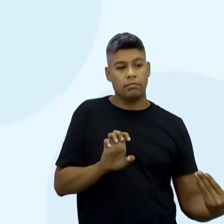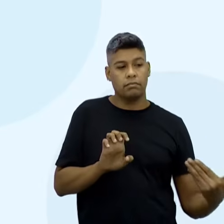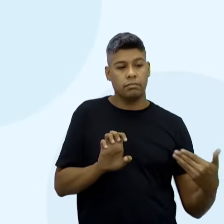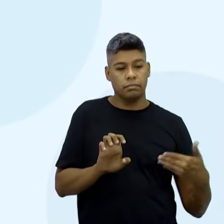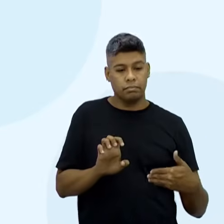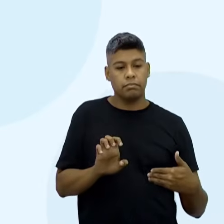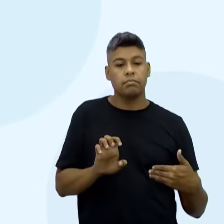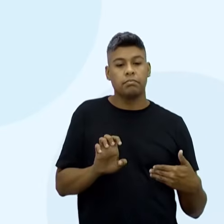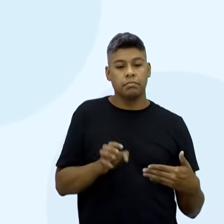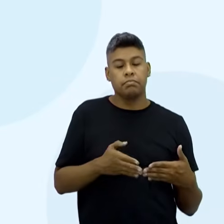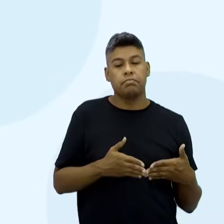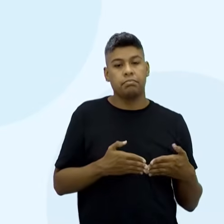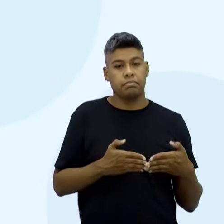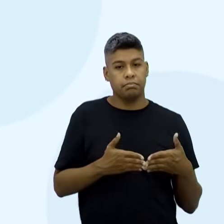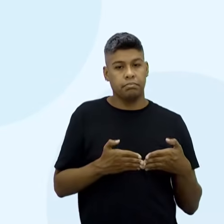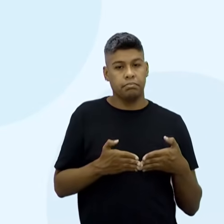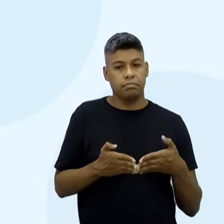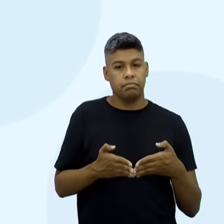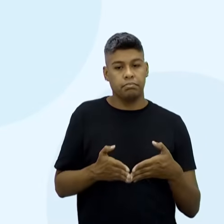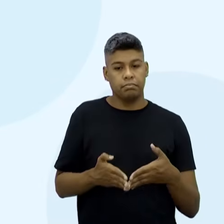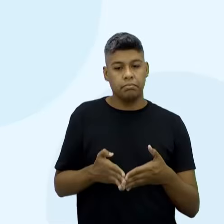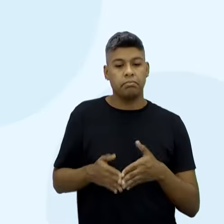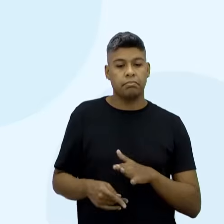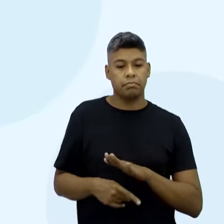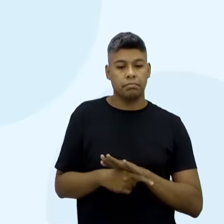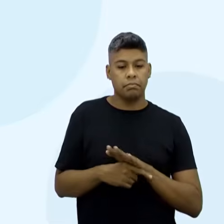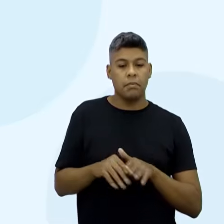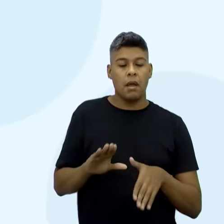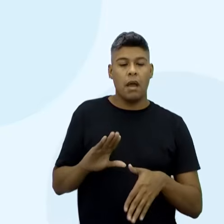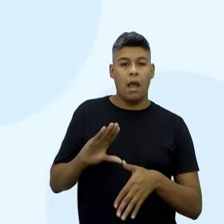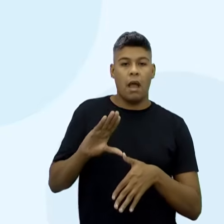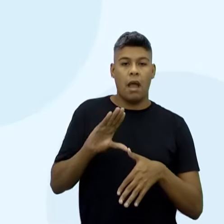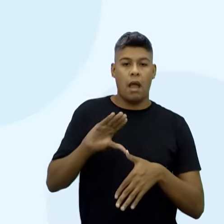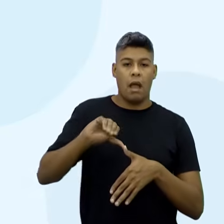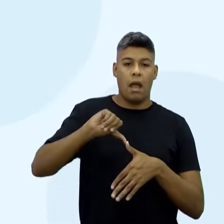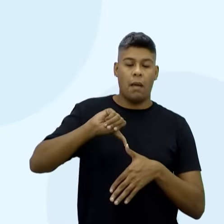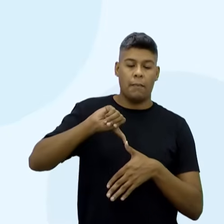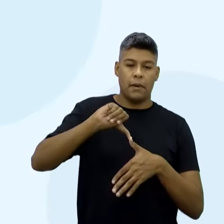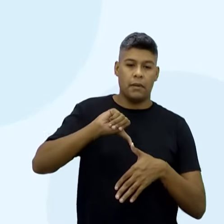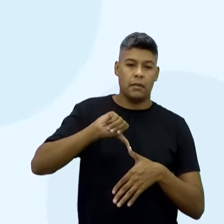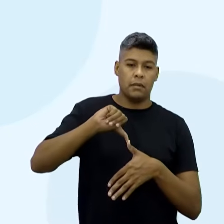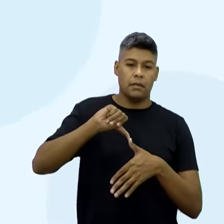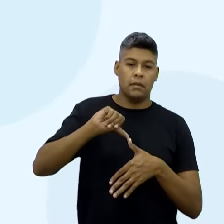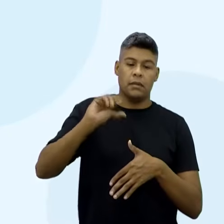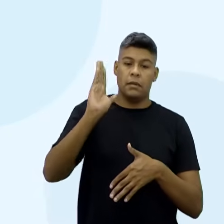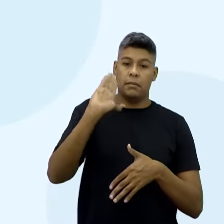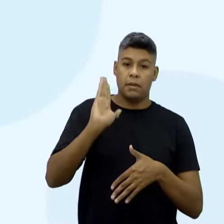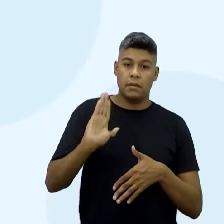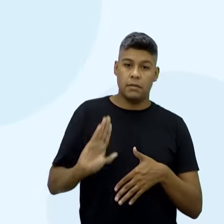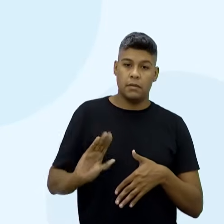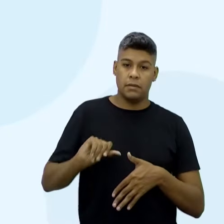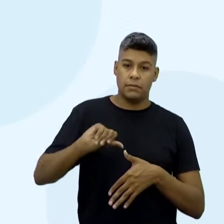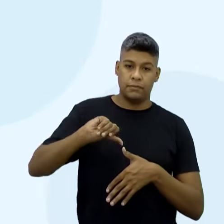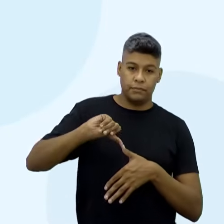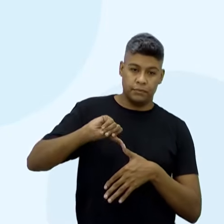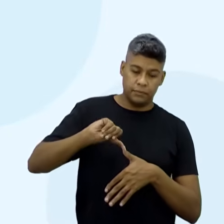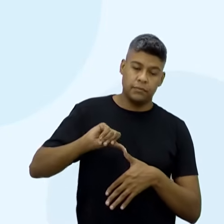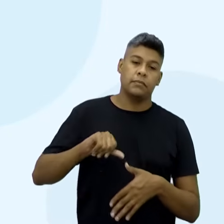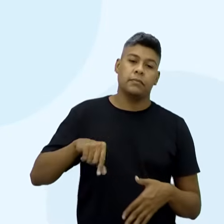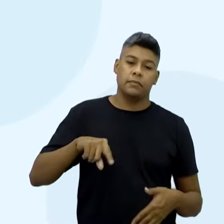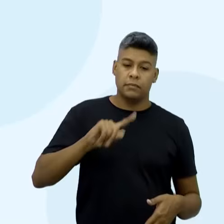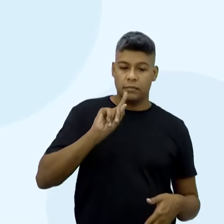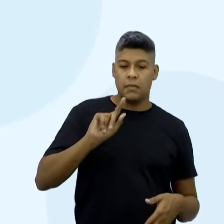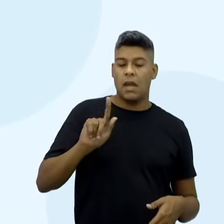pelo Beagle, né, ele veio aqui, por exemplo, para a América do Sul, ele veio aqui no Brasil, ele foi também ali